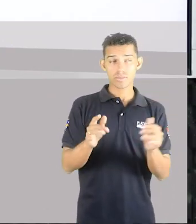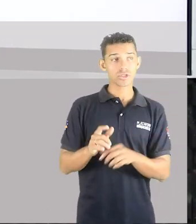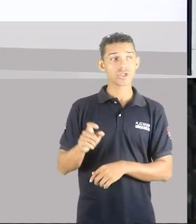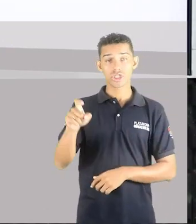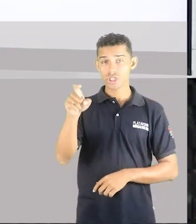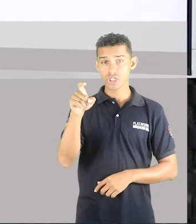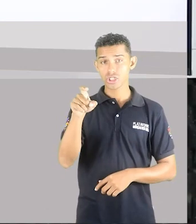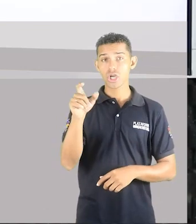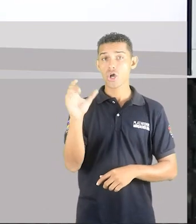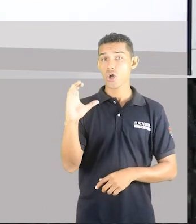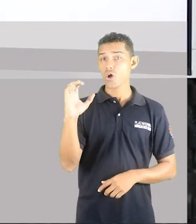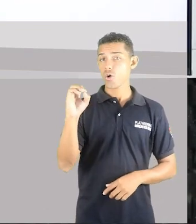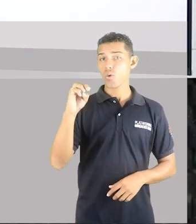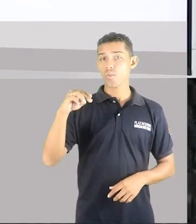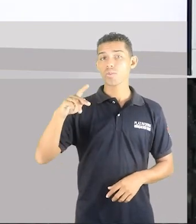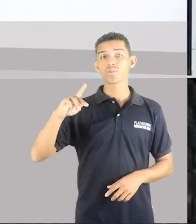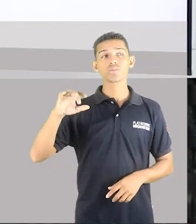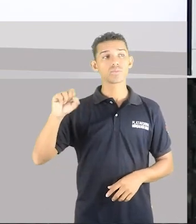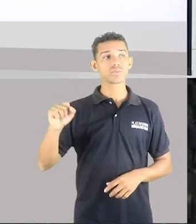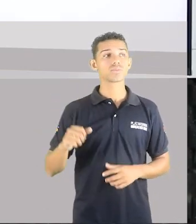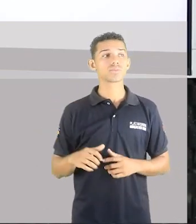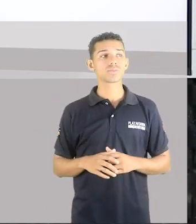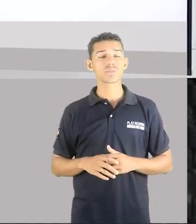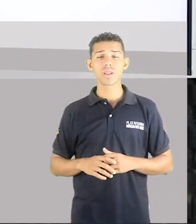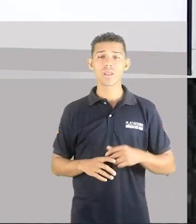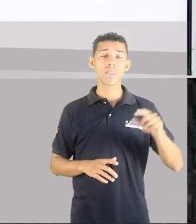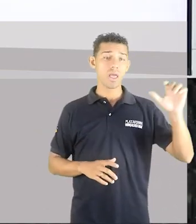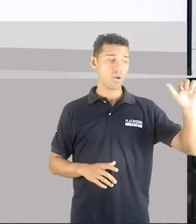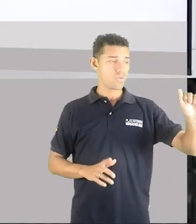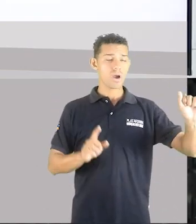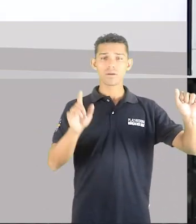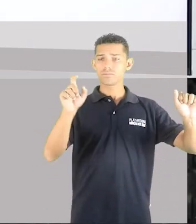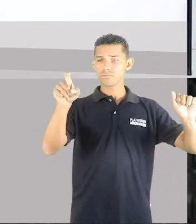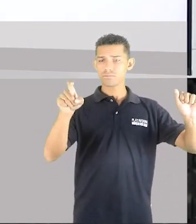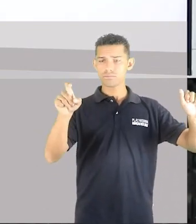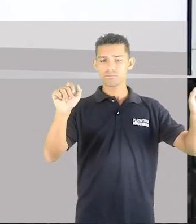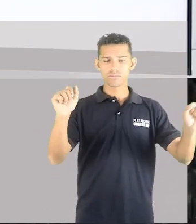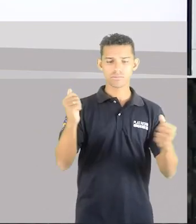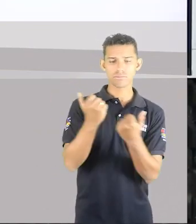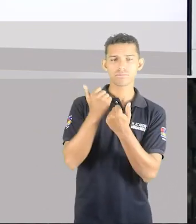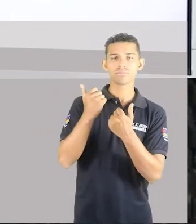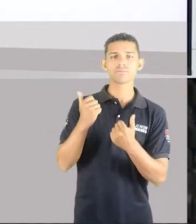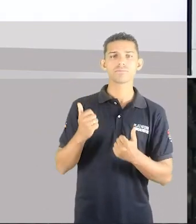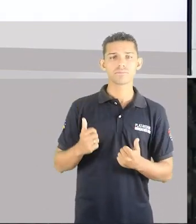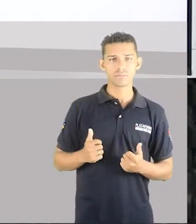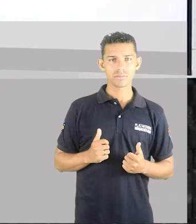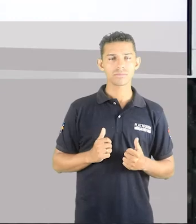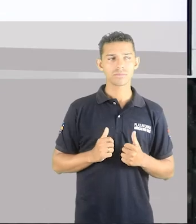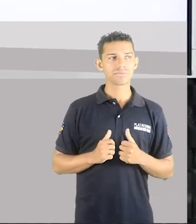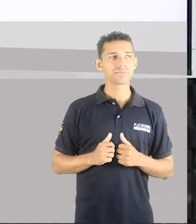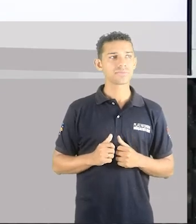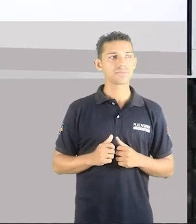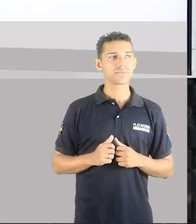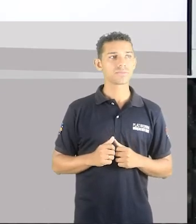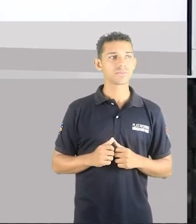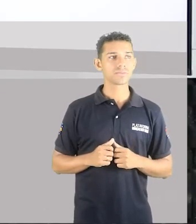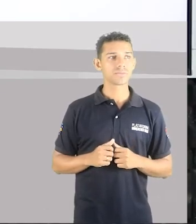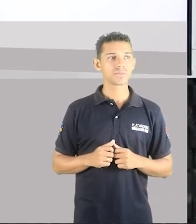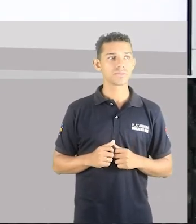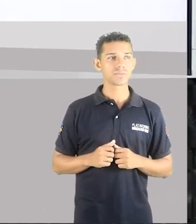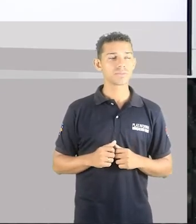Esse A, ele pode simplesmente chegar e tirar o X daqui. E ficar no lugar dele. Então aqui eu passo a